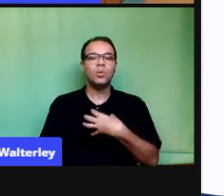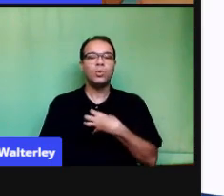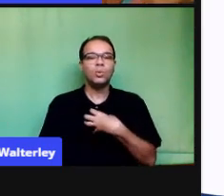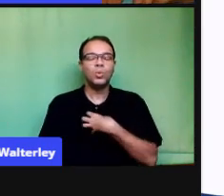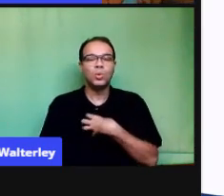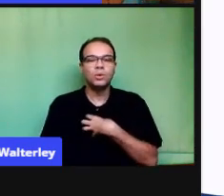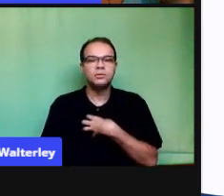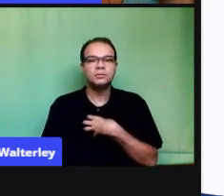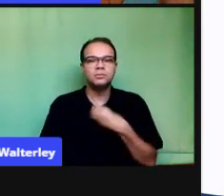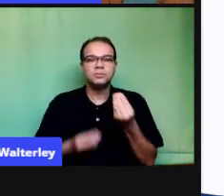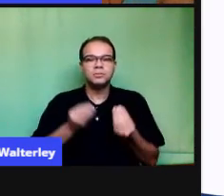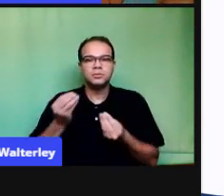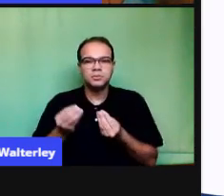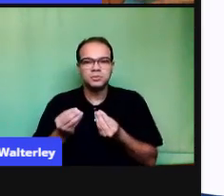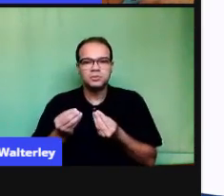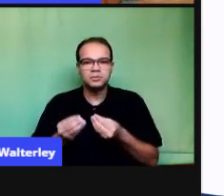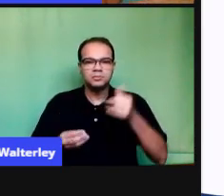atividades,